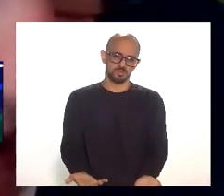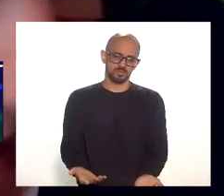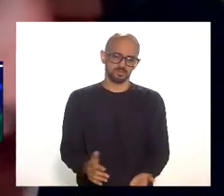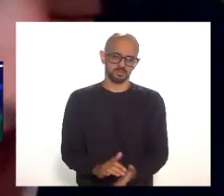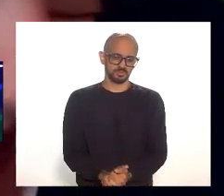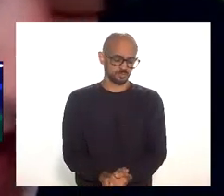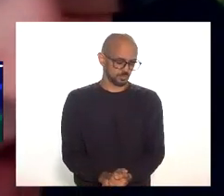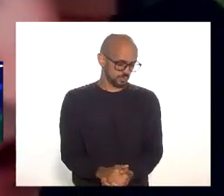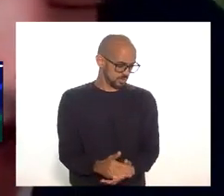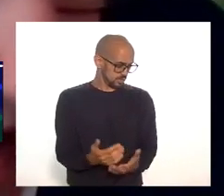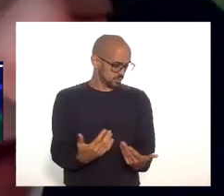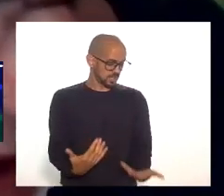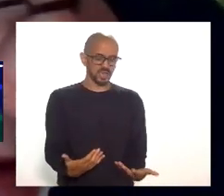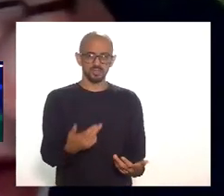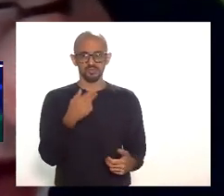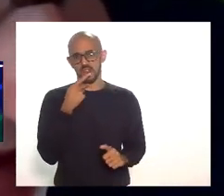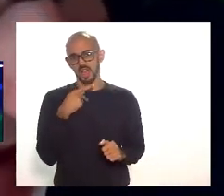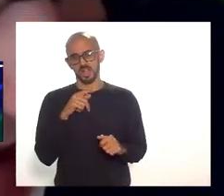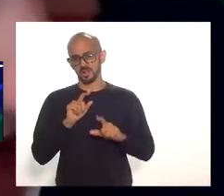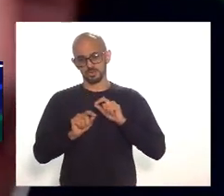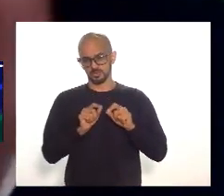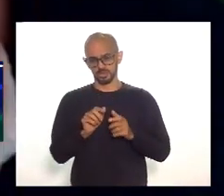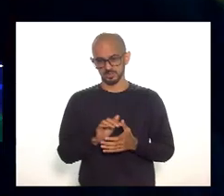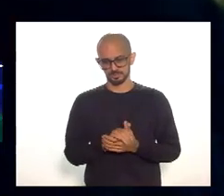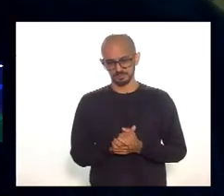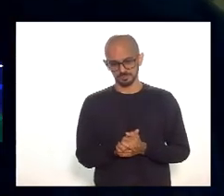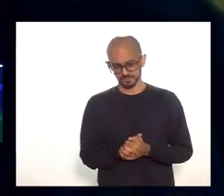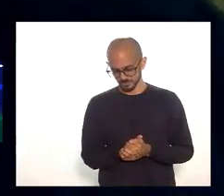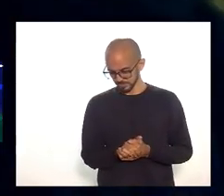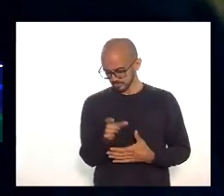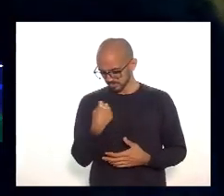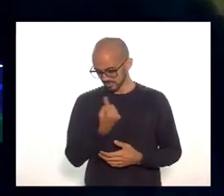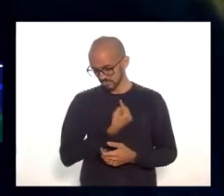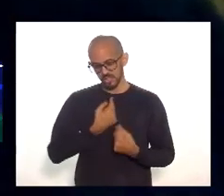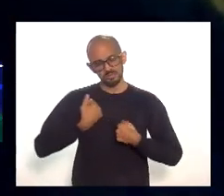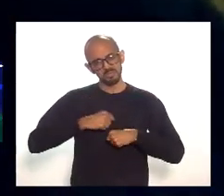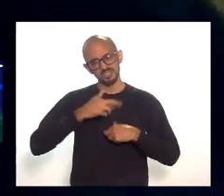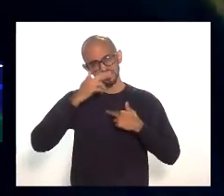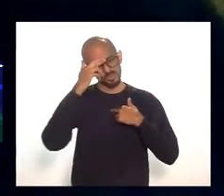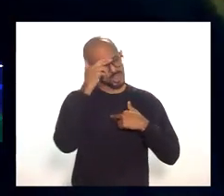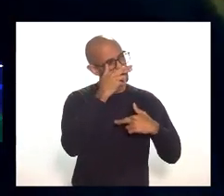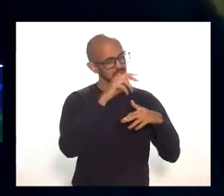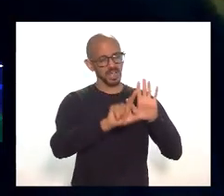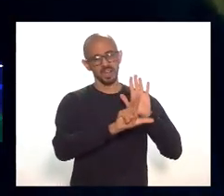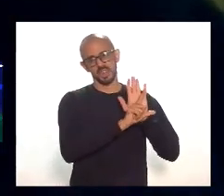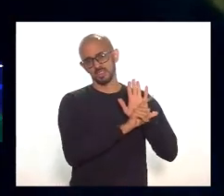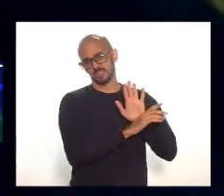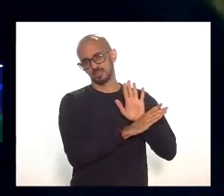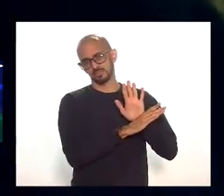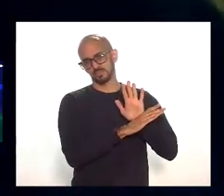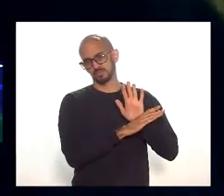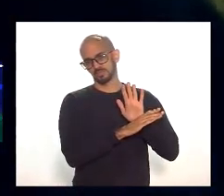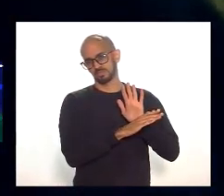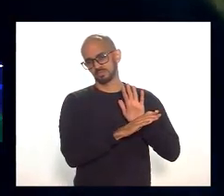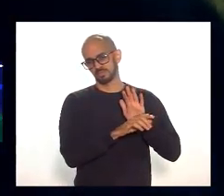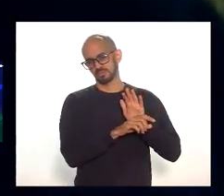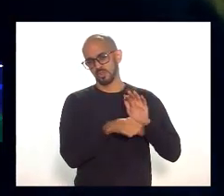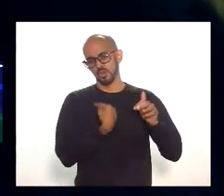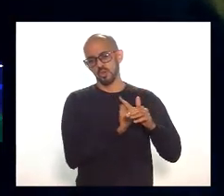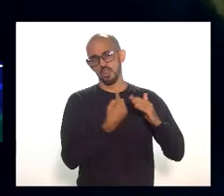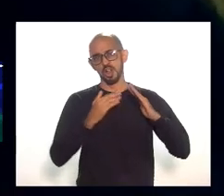queria dizer que a gente precisa respeitar a lei. Eu acho que o nosso parlamento